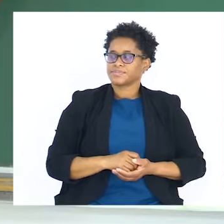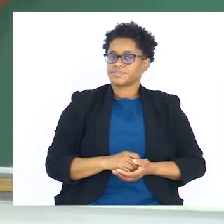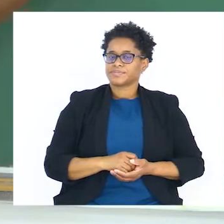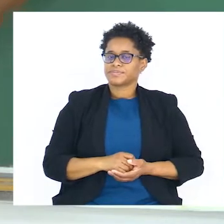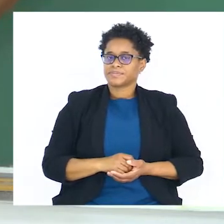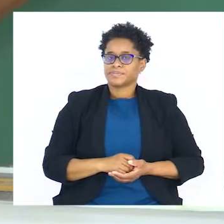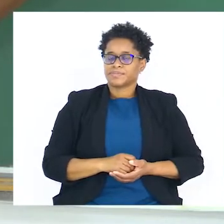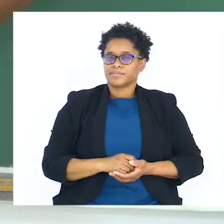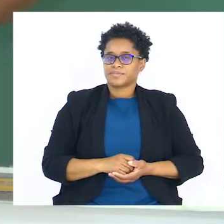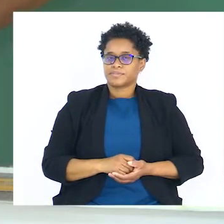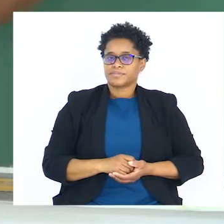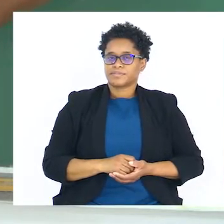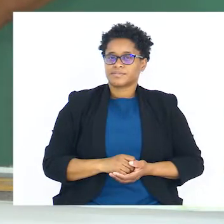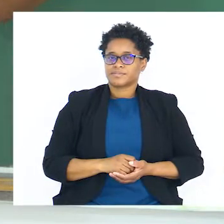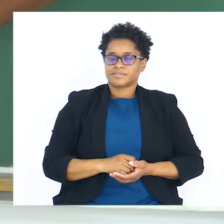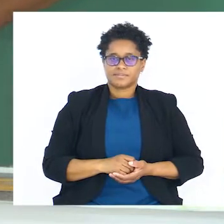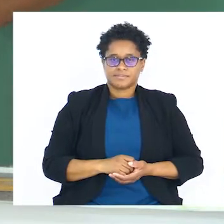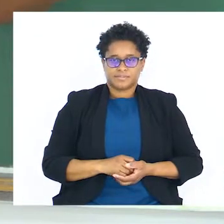expressa.